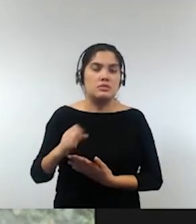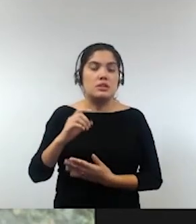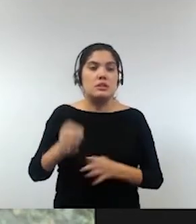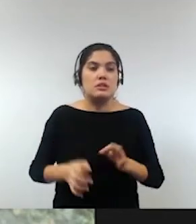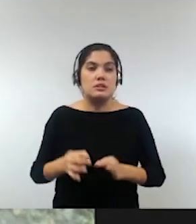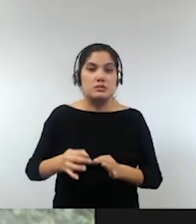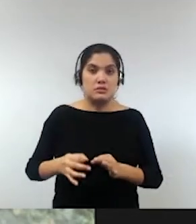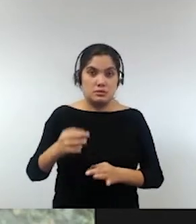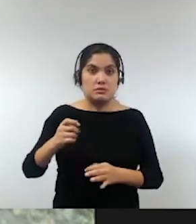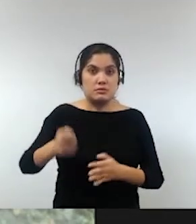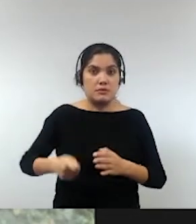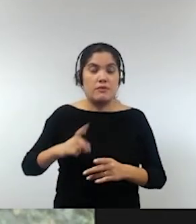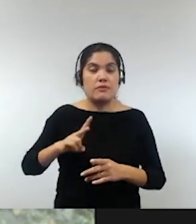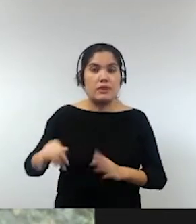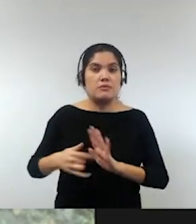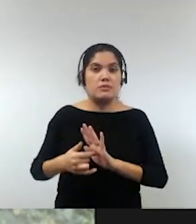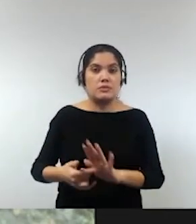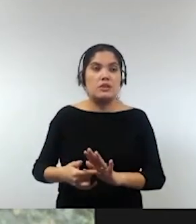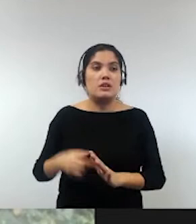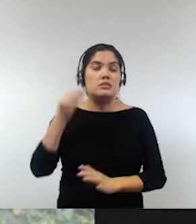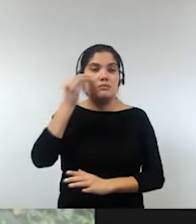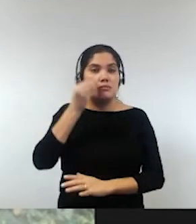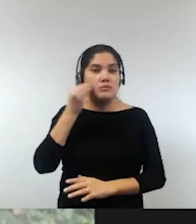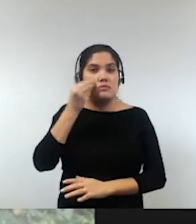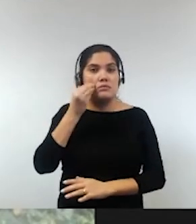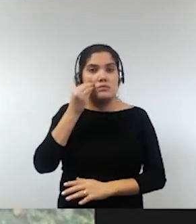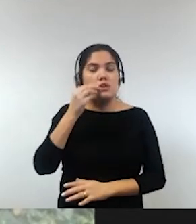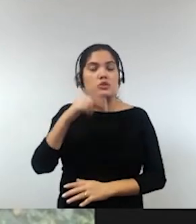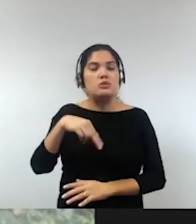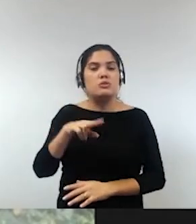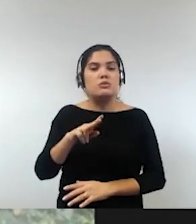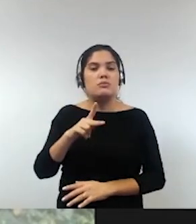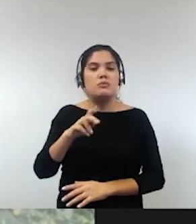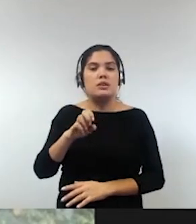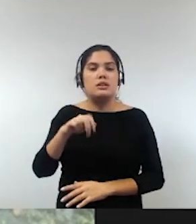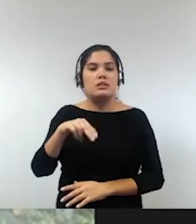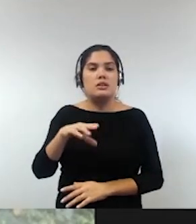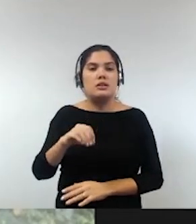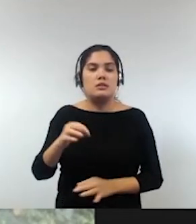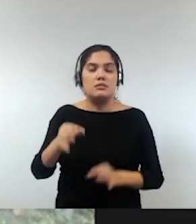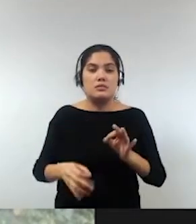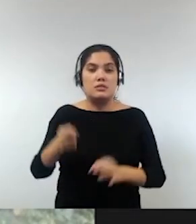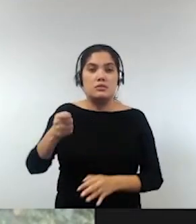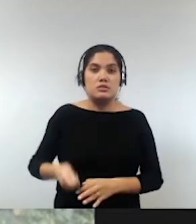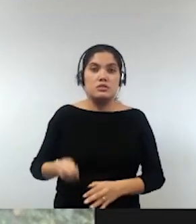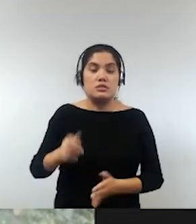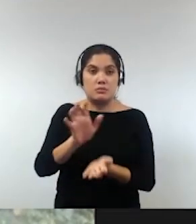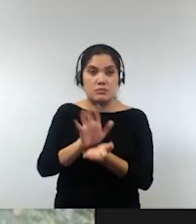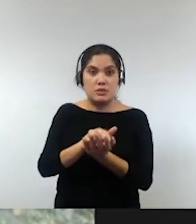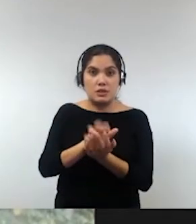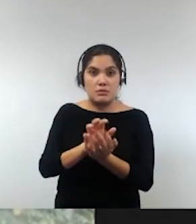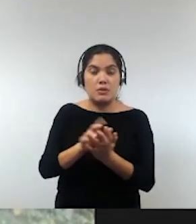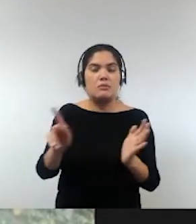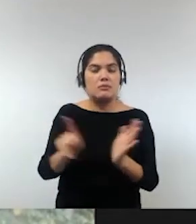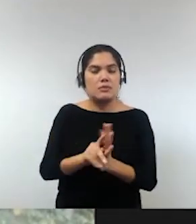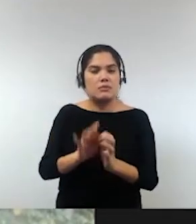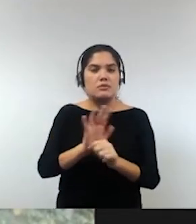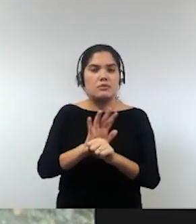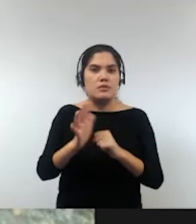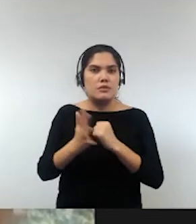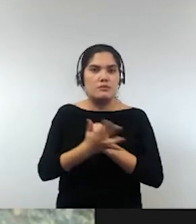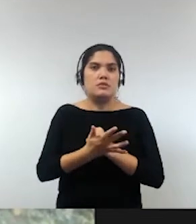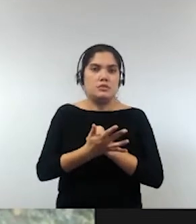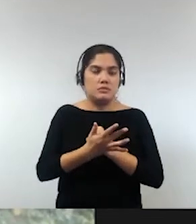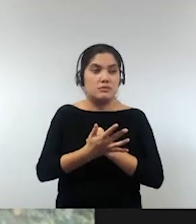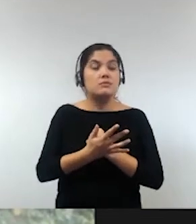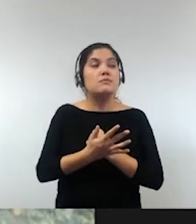a experiência dele à frente do NUPEMEC, lá no Tribunal de Justiça de Pernambuco, especialmente nessa pandemia, e